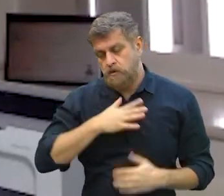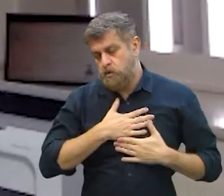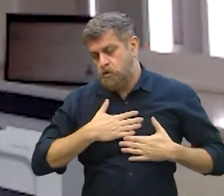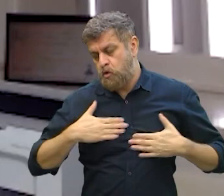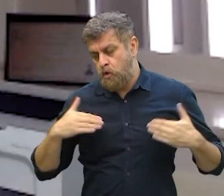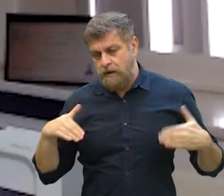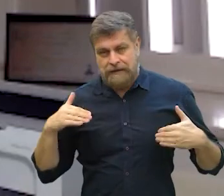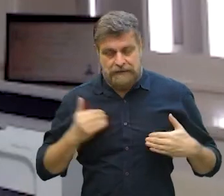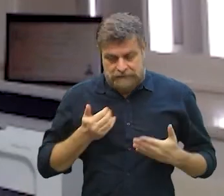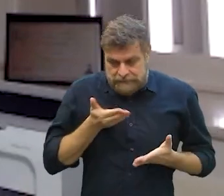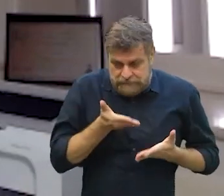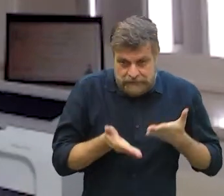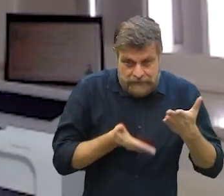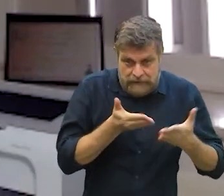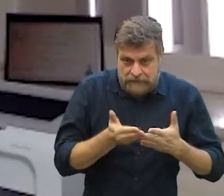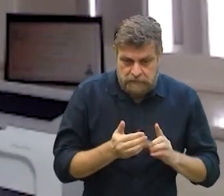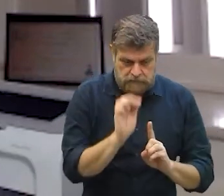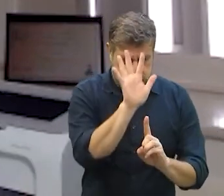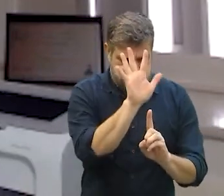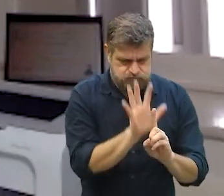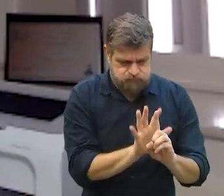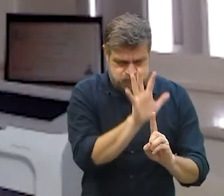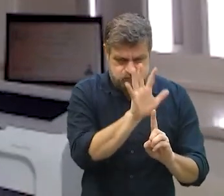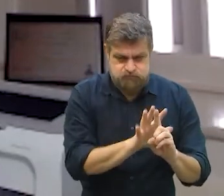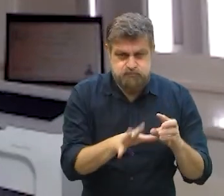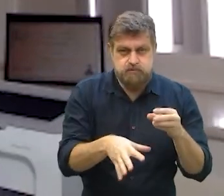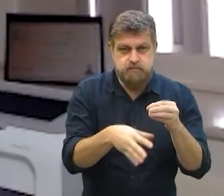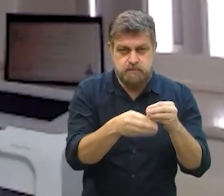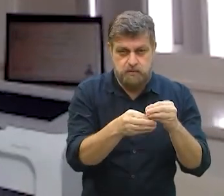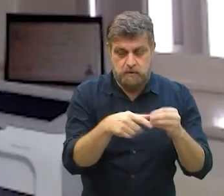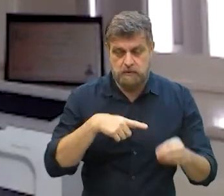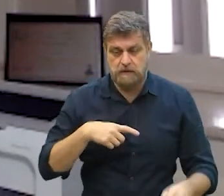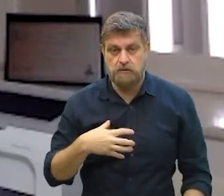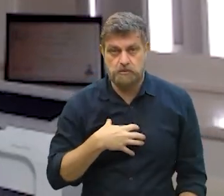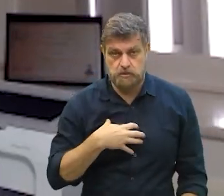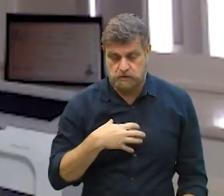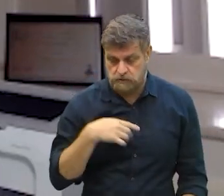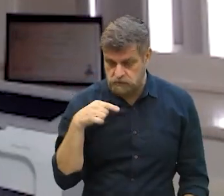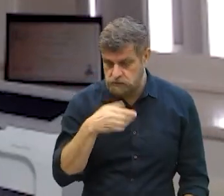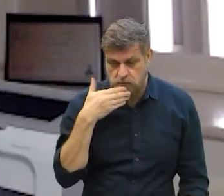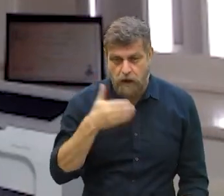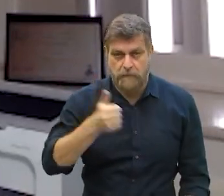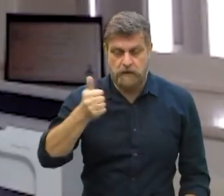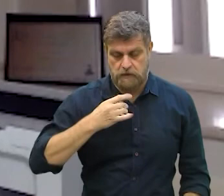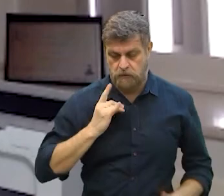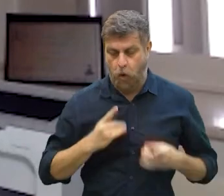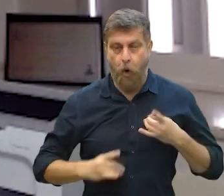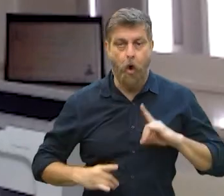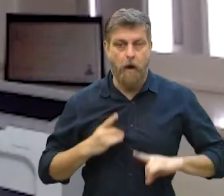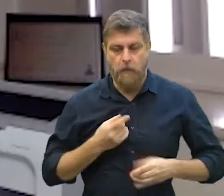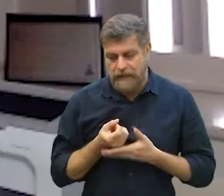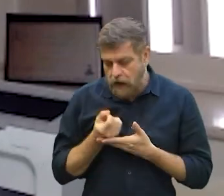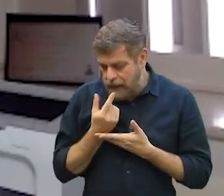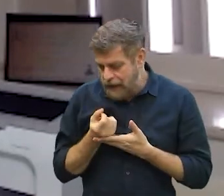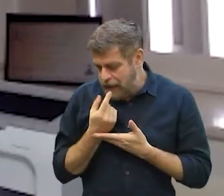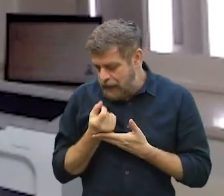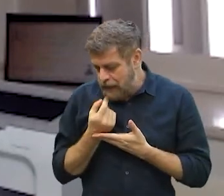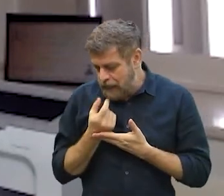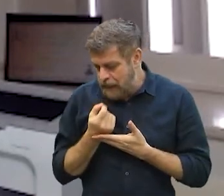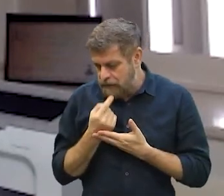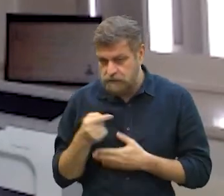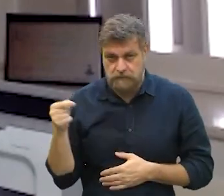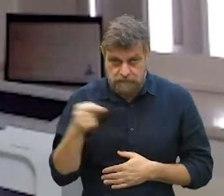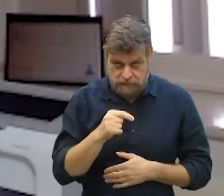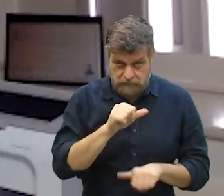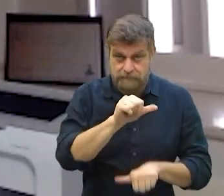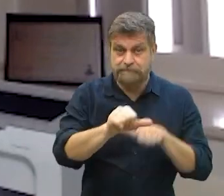mais tranquila, sem tratamentos complementares, de uma forma mais avançada, como o bloqueio hormonal, por exemplo,